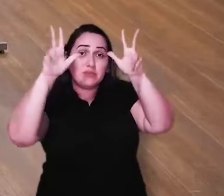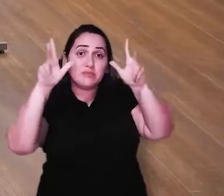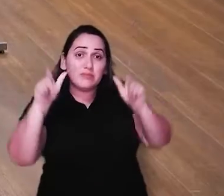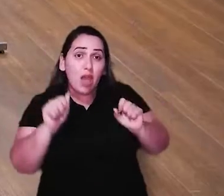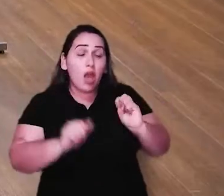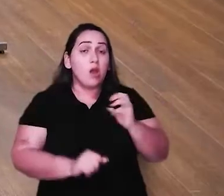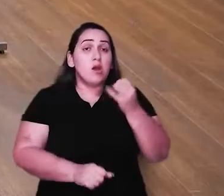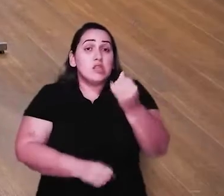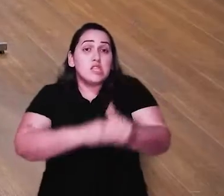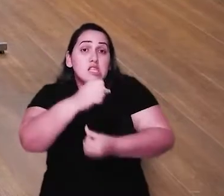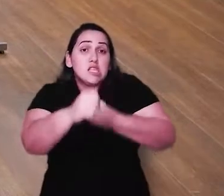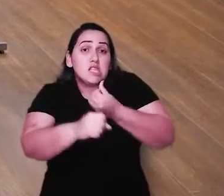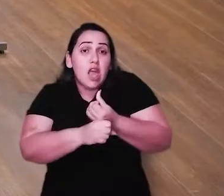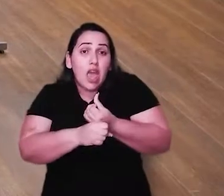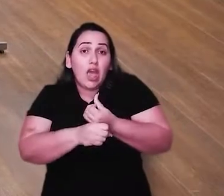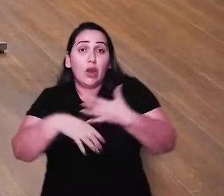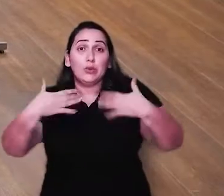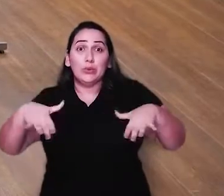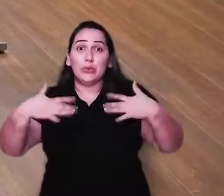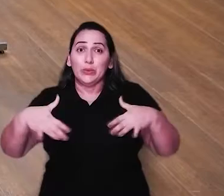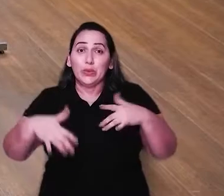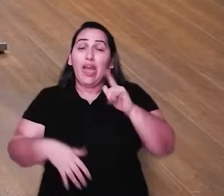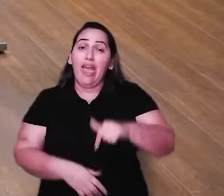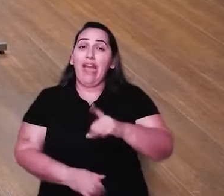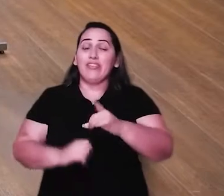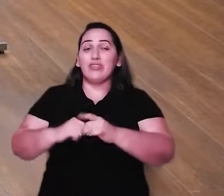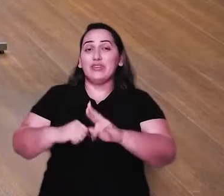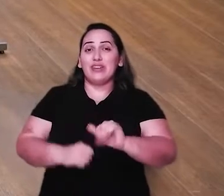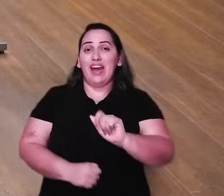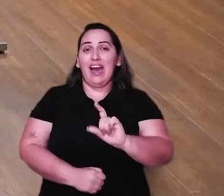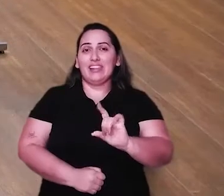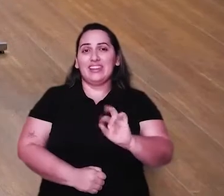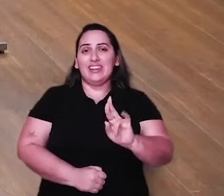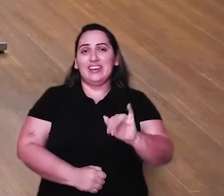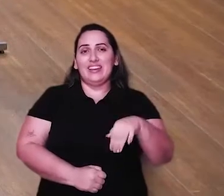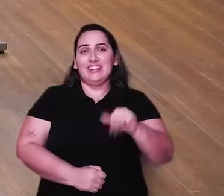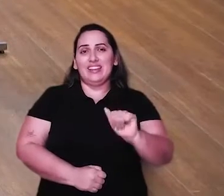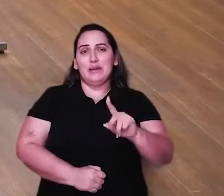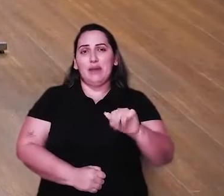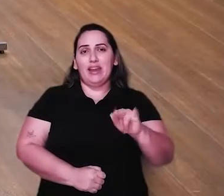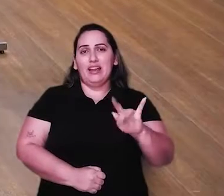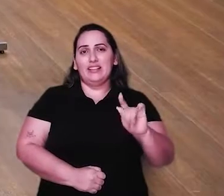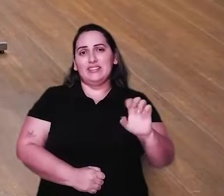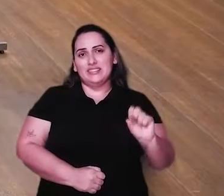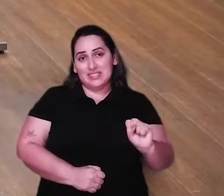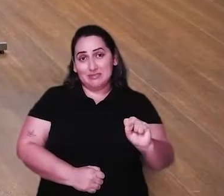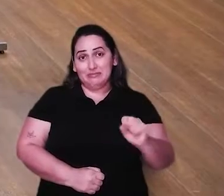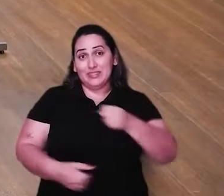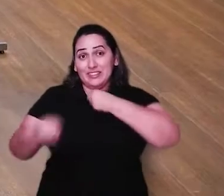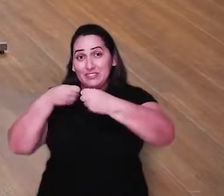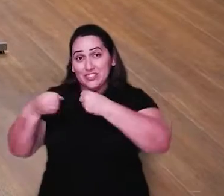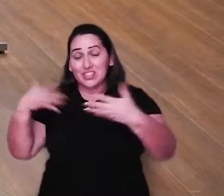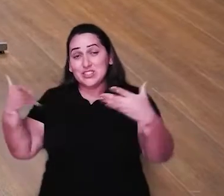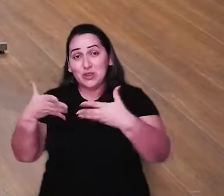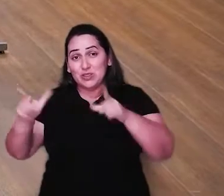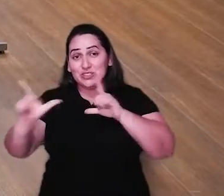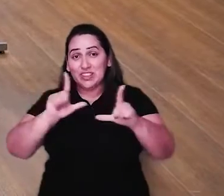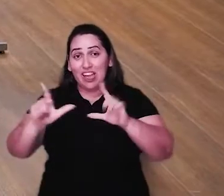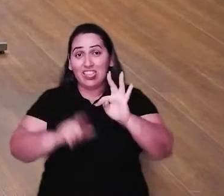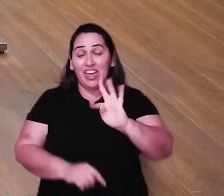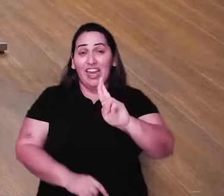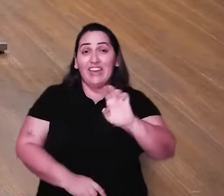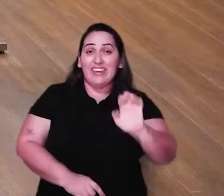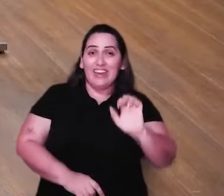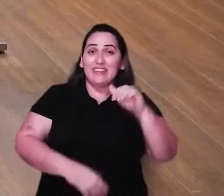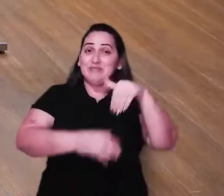Eleitoral Potiguar por 3 biênios consecutivos. É a doutora Adriana Magalhães, minha entrevistada desta edição do Justiça